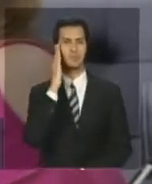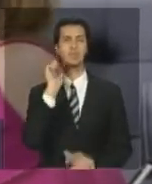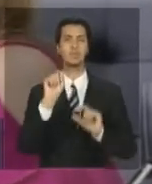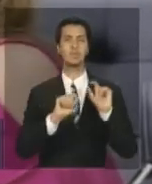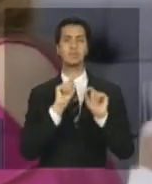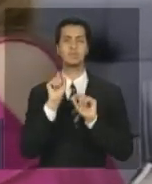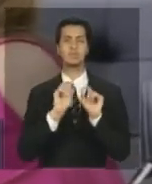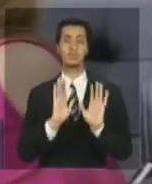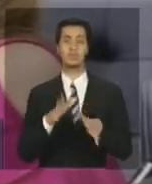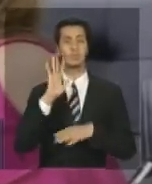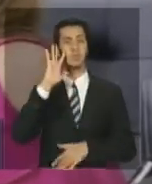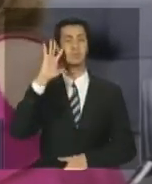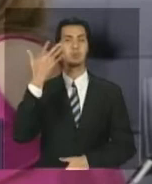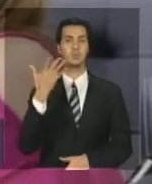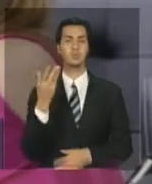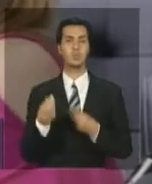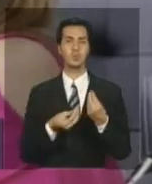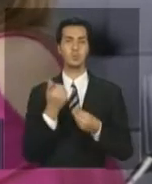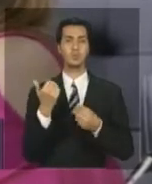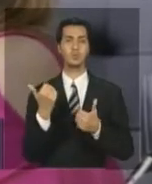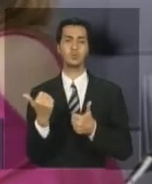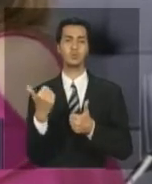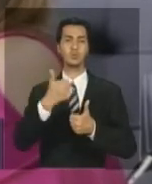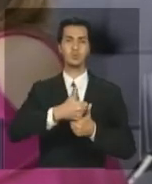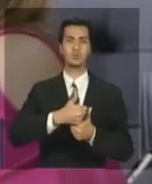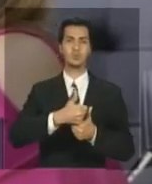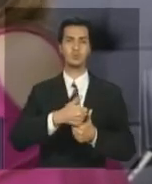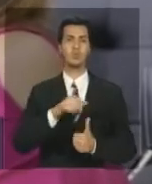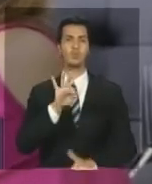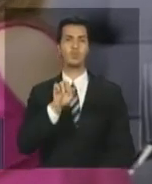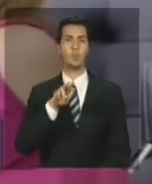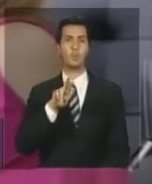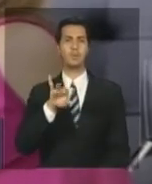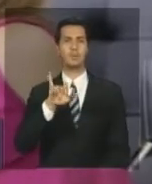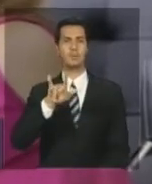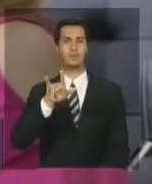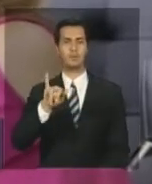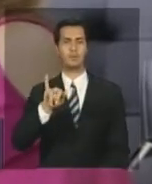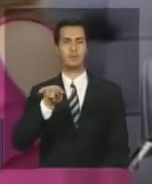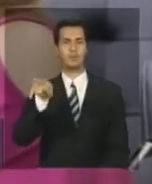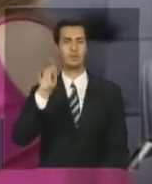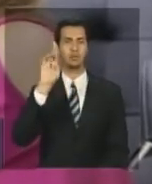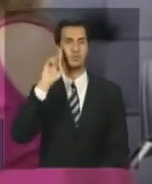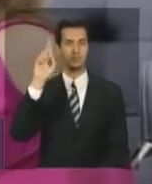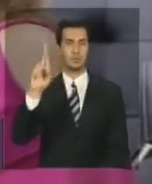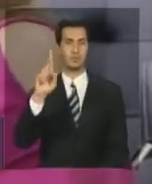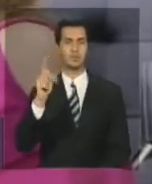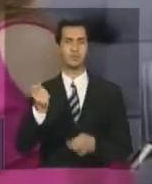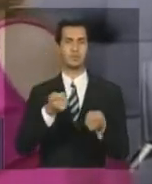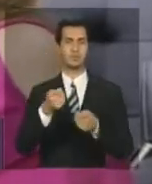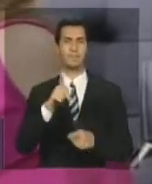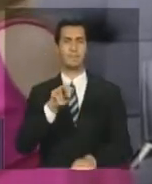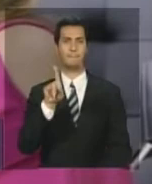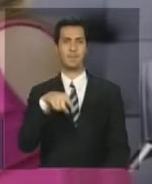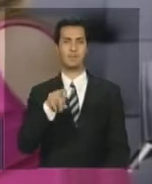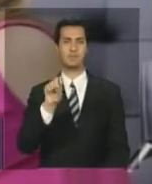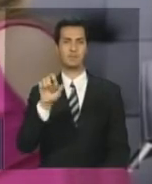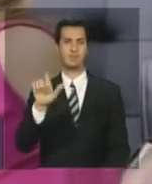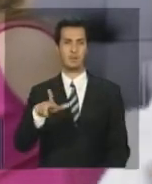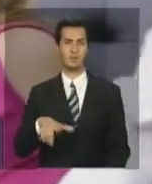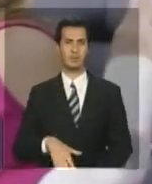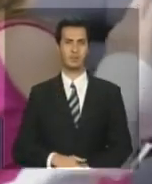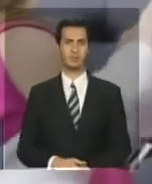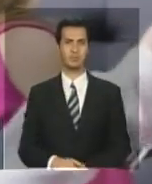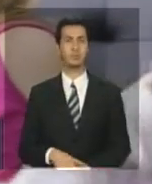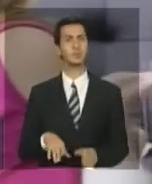se já há uma decisão sobre a substituição do Formile na gerência executiva de pré-sal. Você já tem uma pessoa